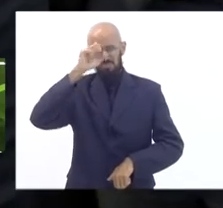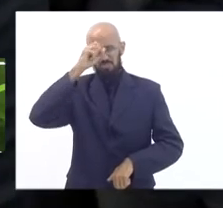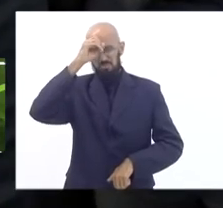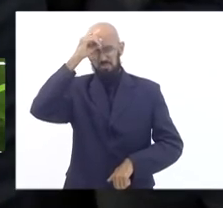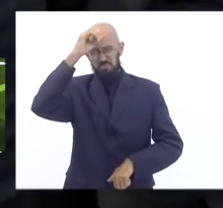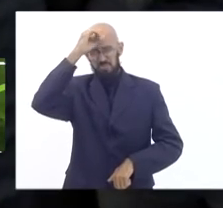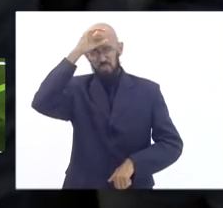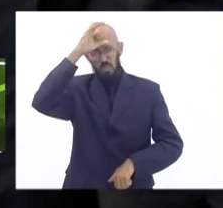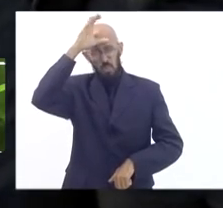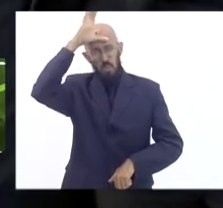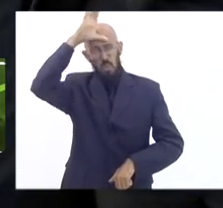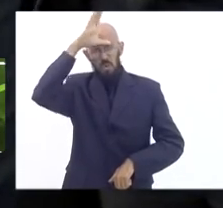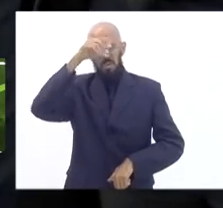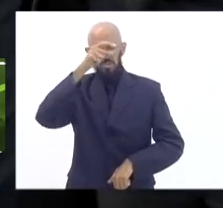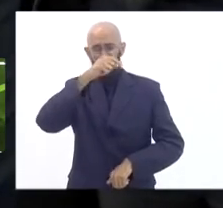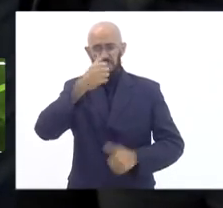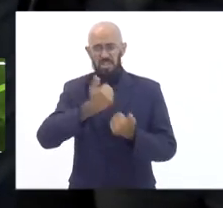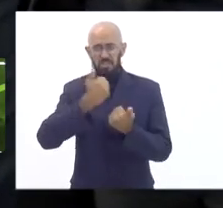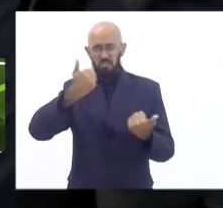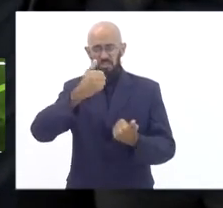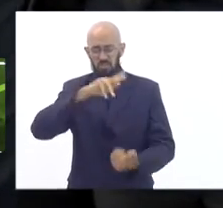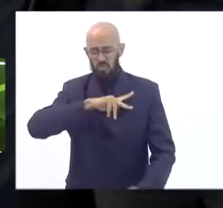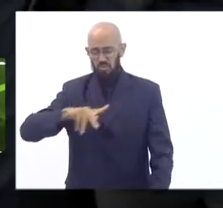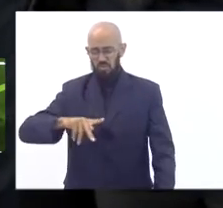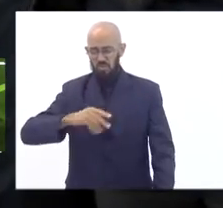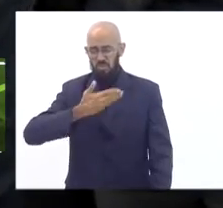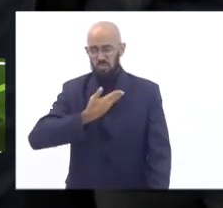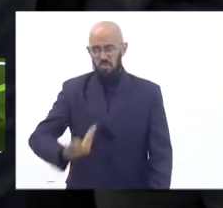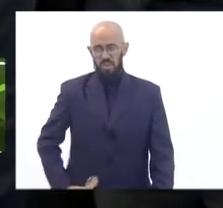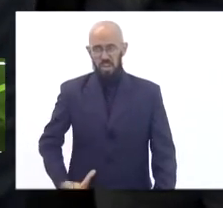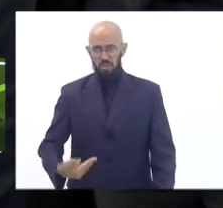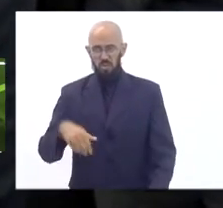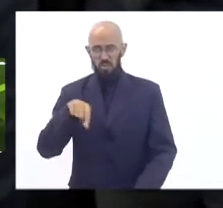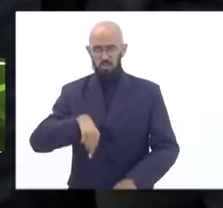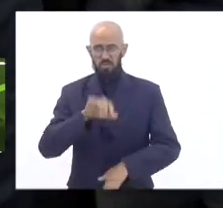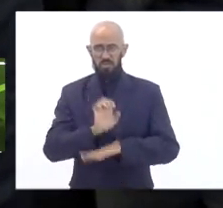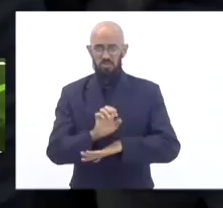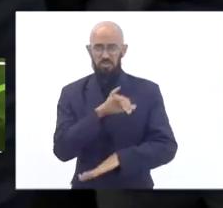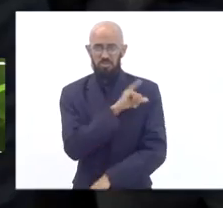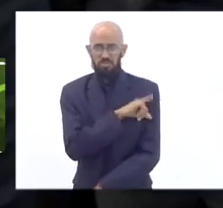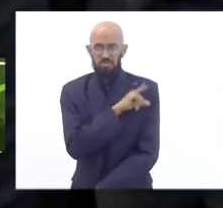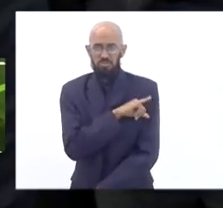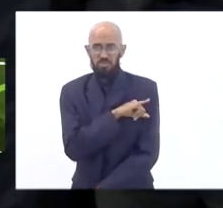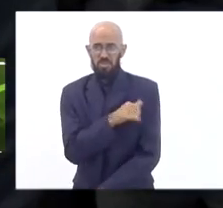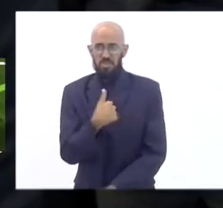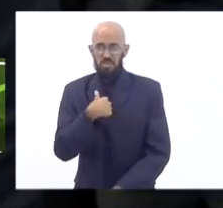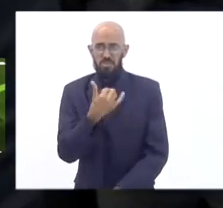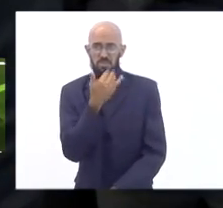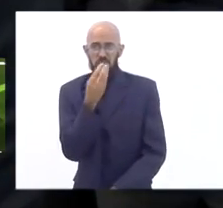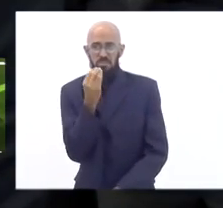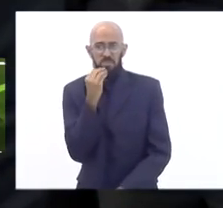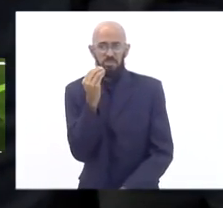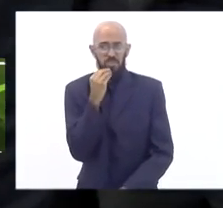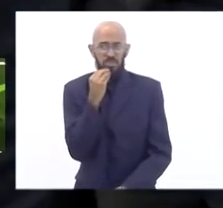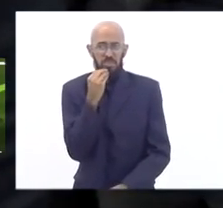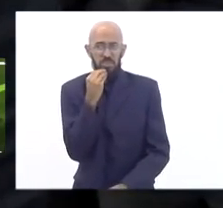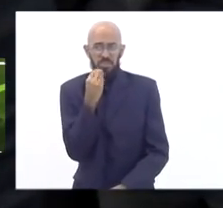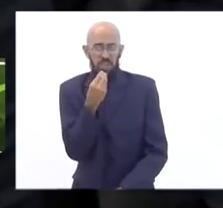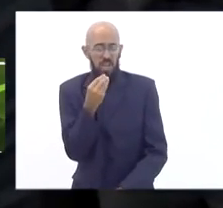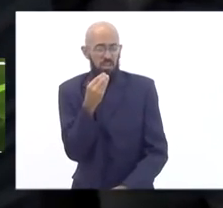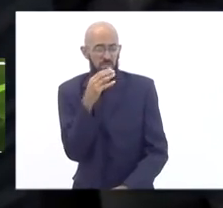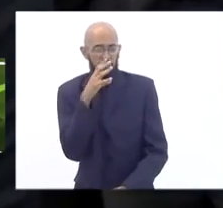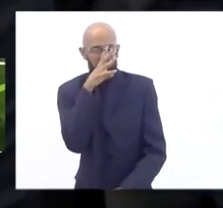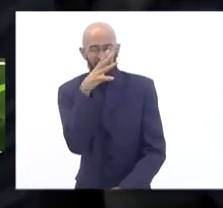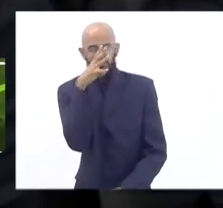ter sido vice-governador desse estado, mas eu poderia até ser deselegante que essa inflexão